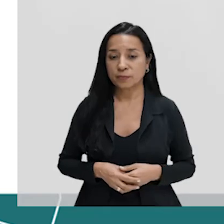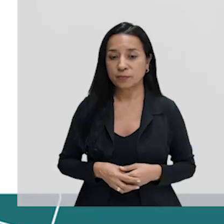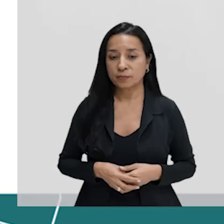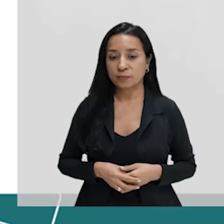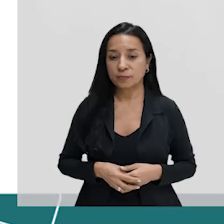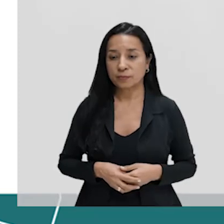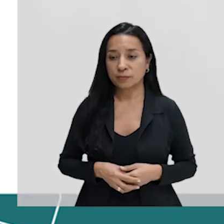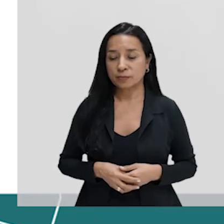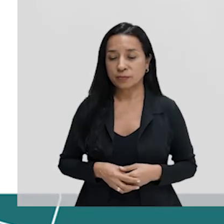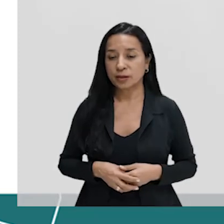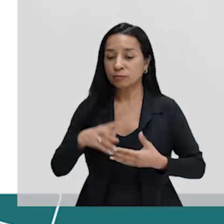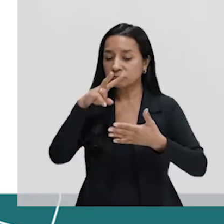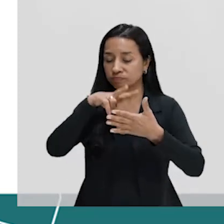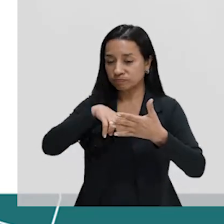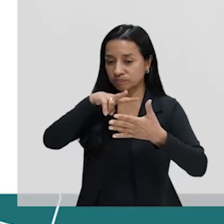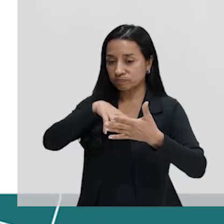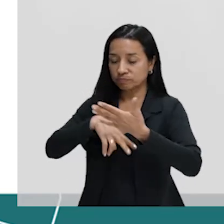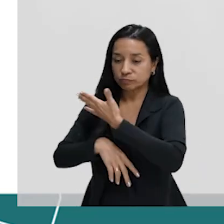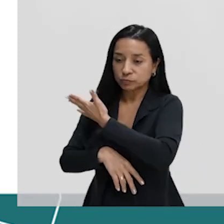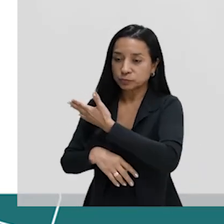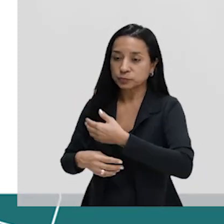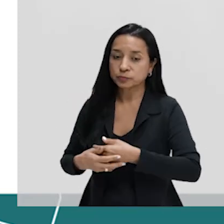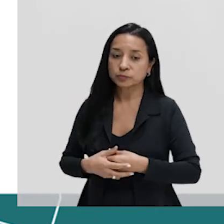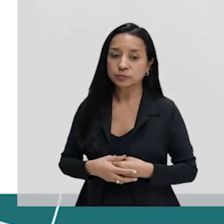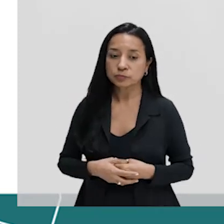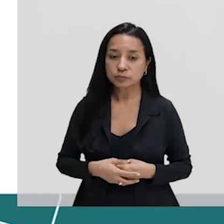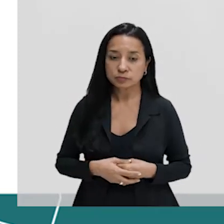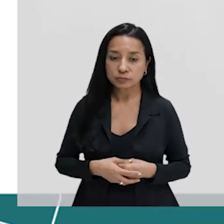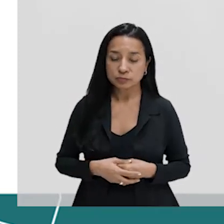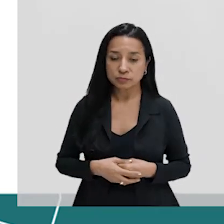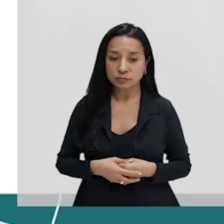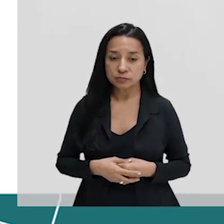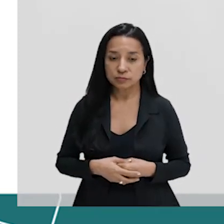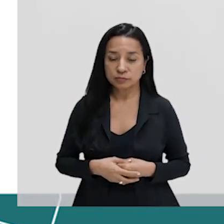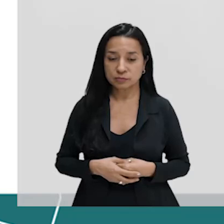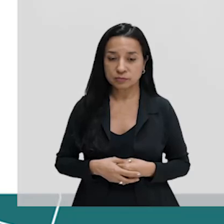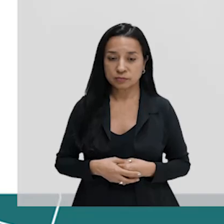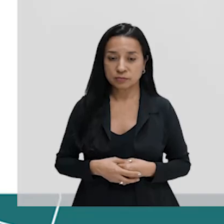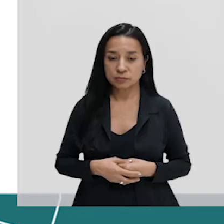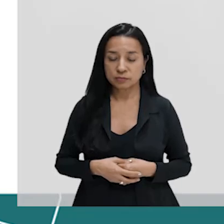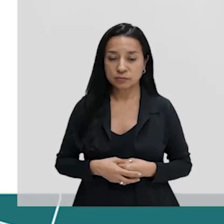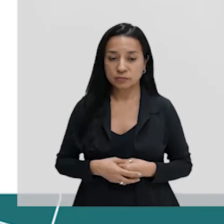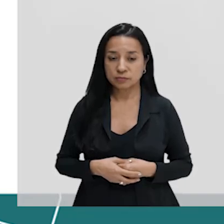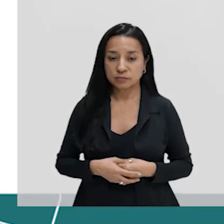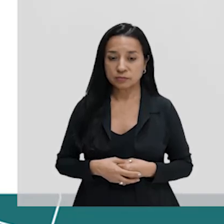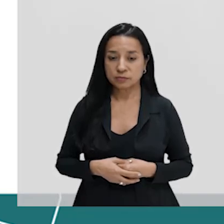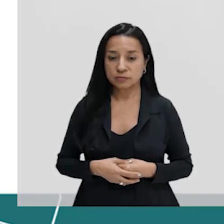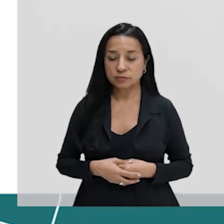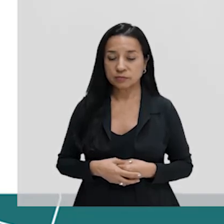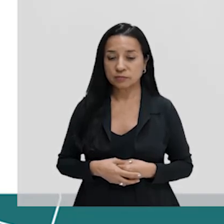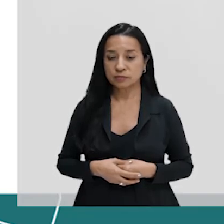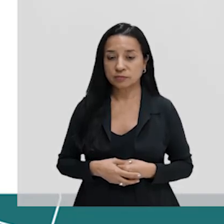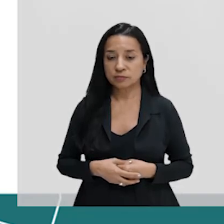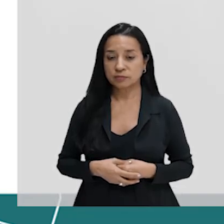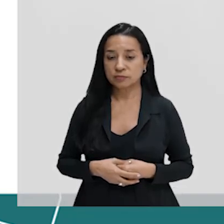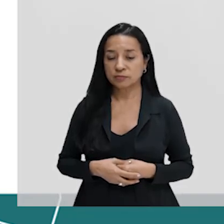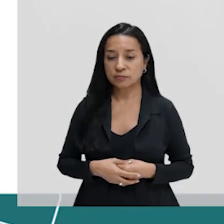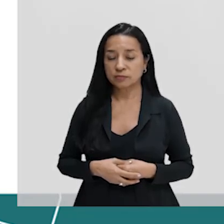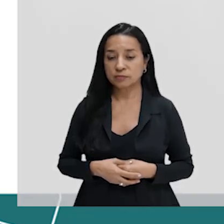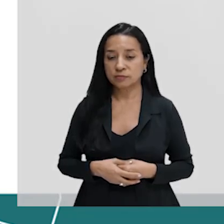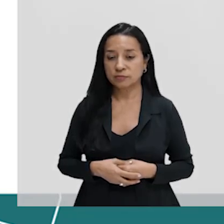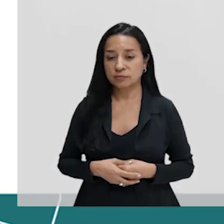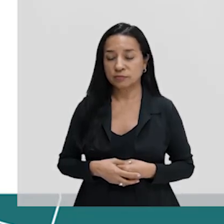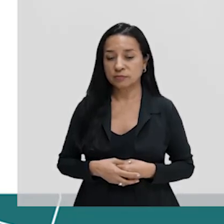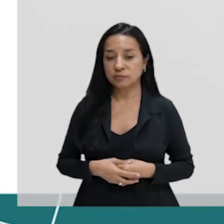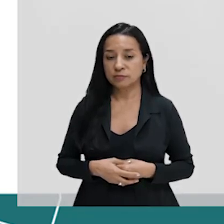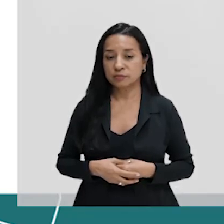se fala ou próximo dessa pessoa, utilizamos esse, essa, esses, essas e